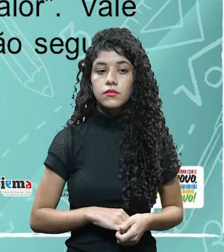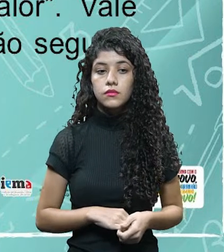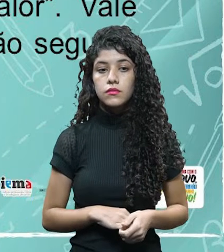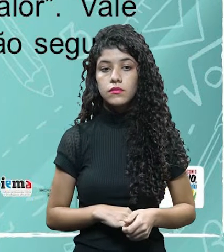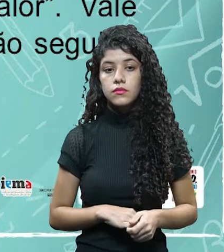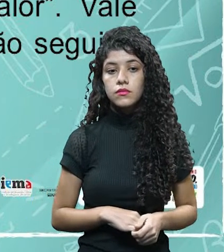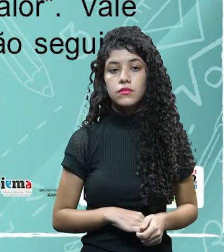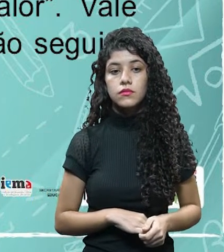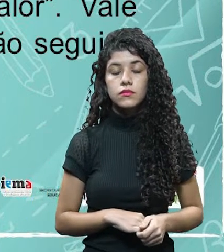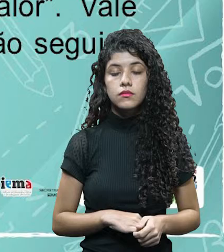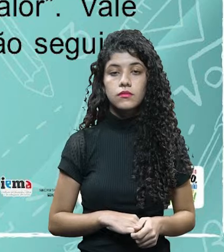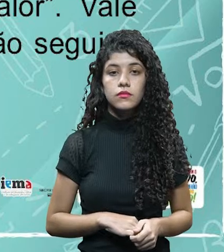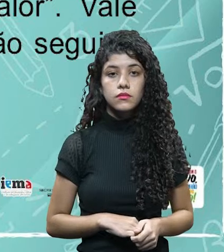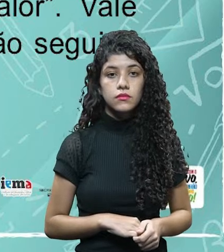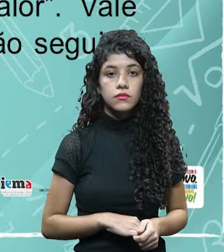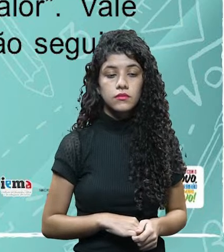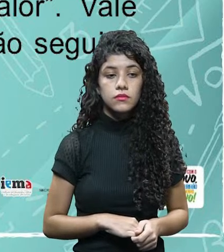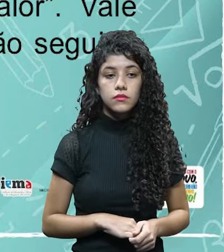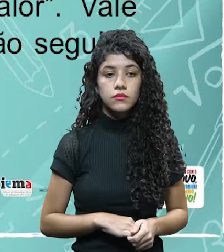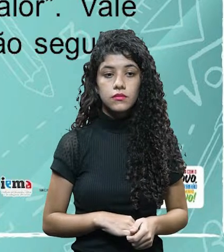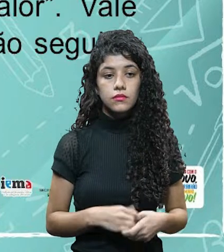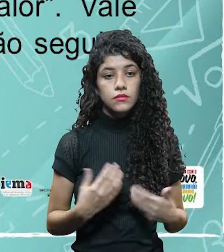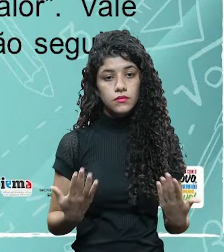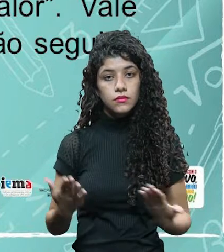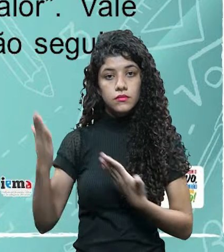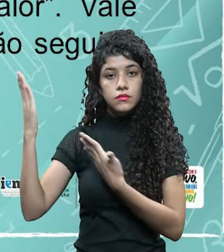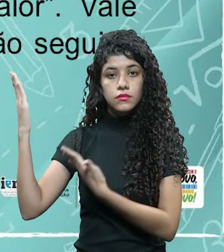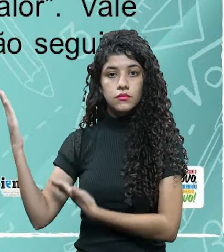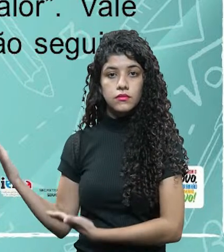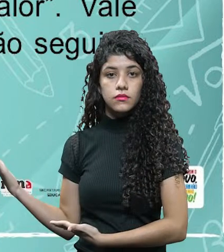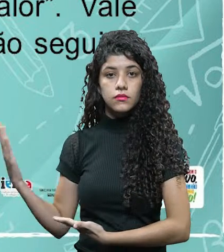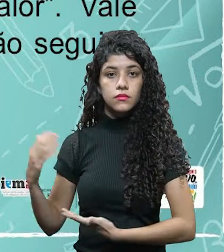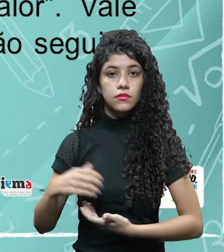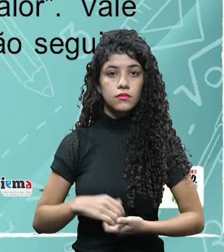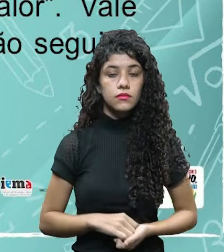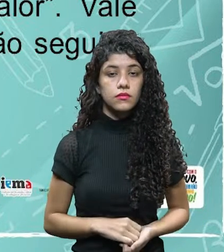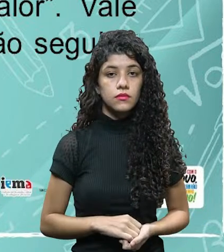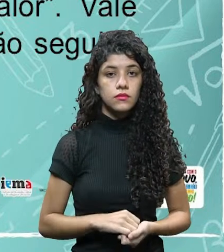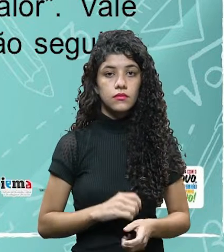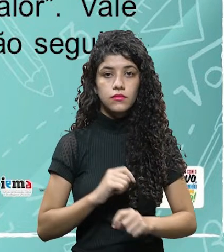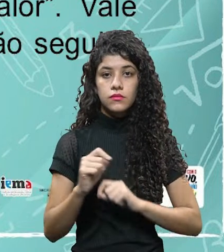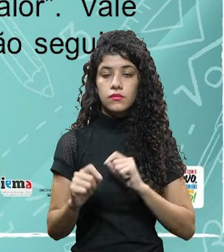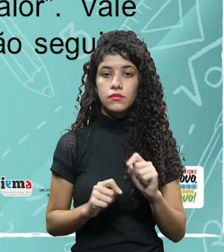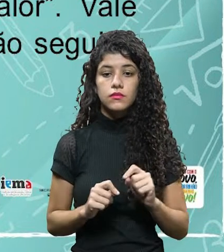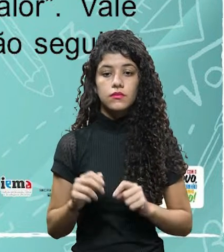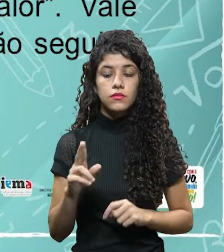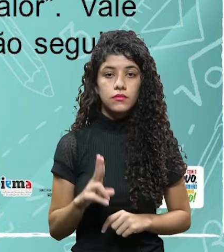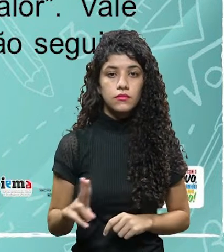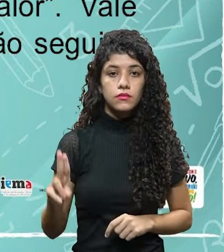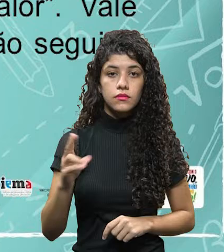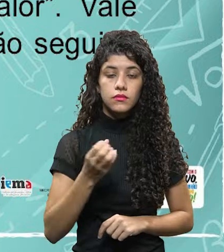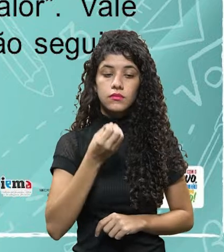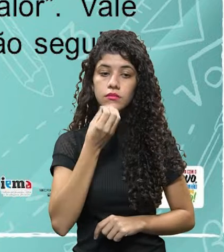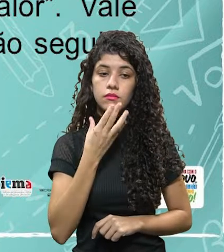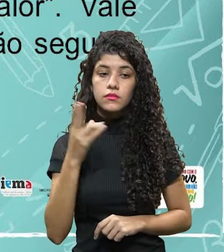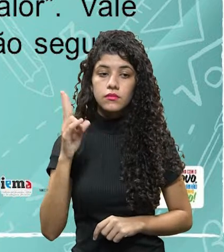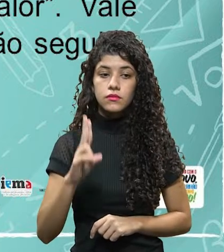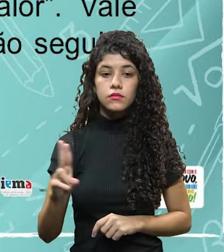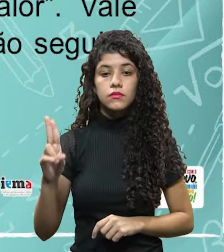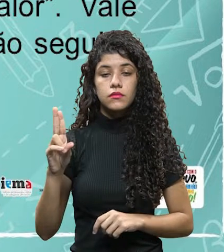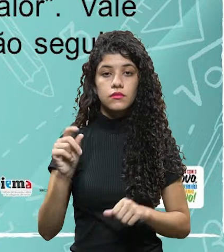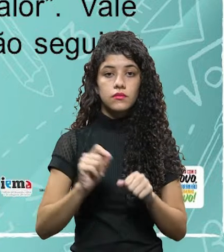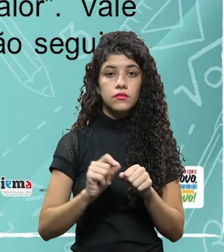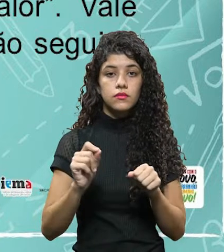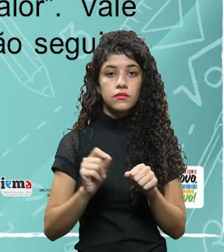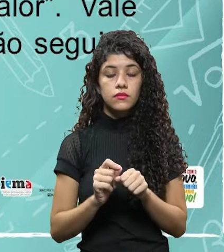Teoria das partidas dobradas. É uma teoria que é totalmente prática,